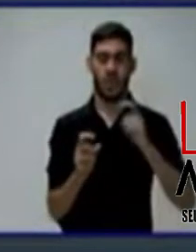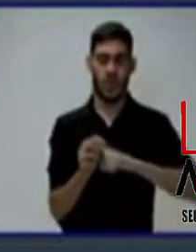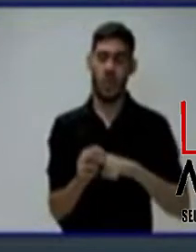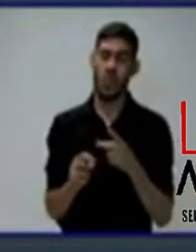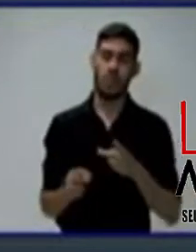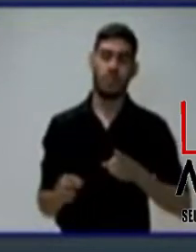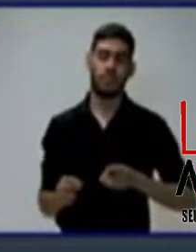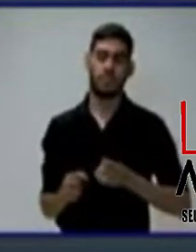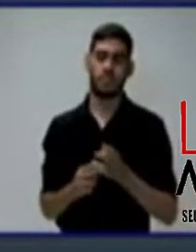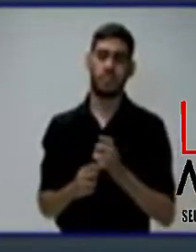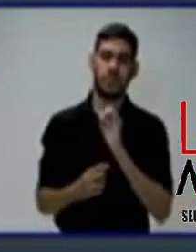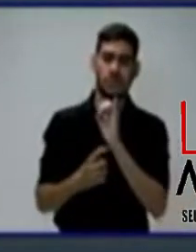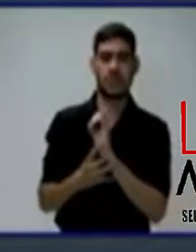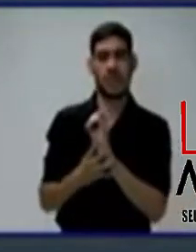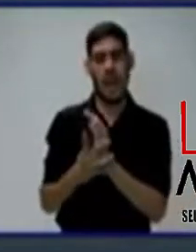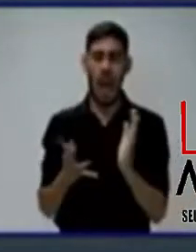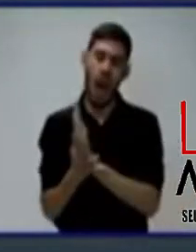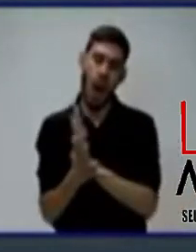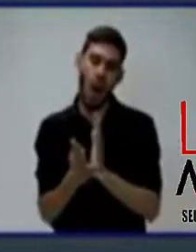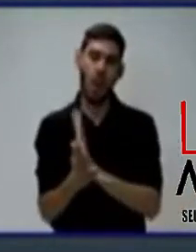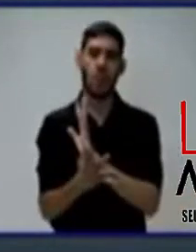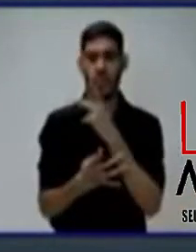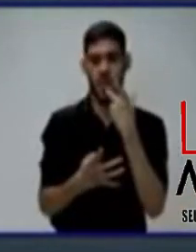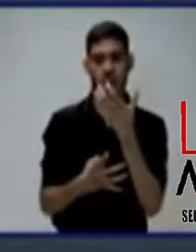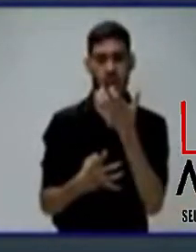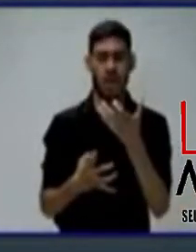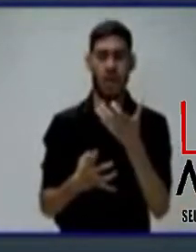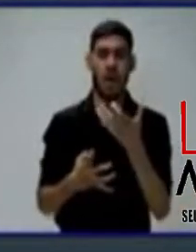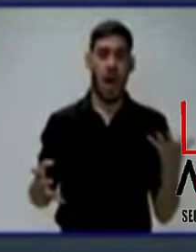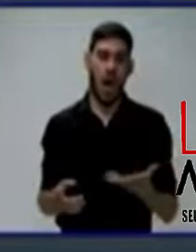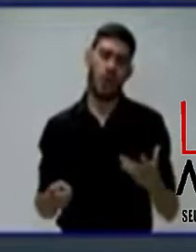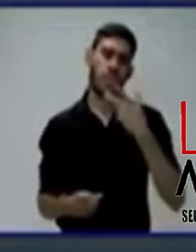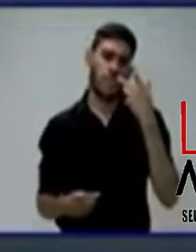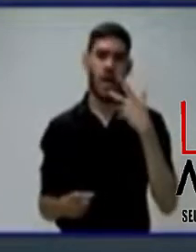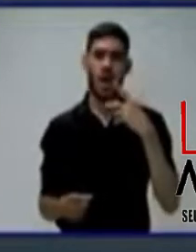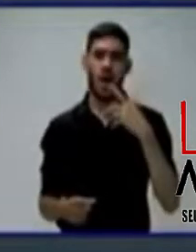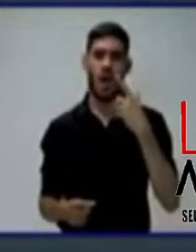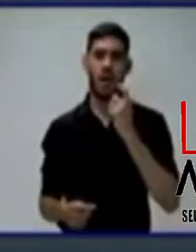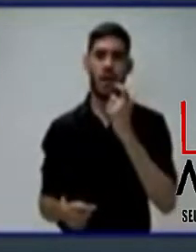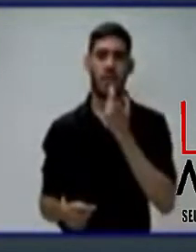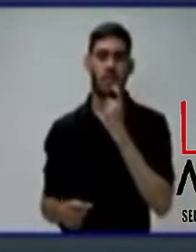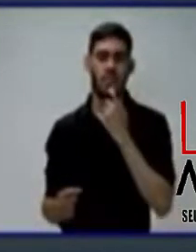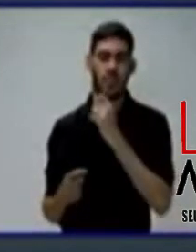caso algum colega queira se manifestar, ouço o ministro Luiz Felipe Salomão.